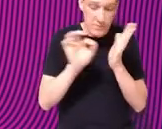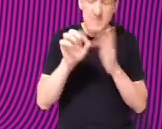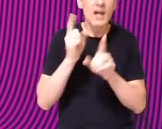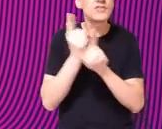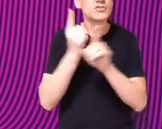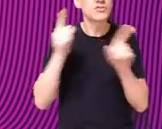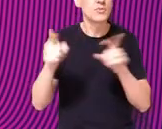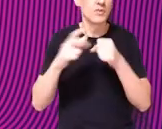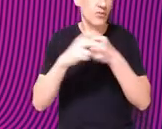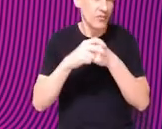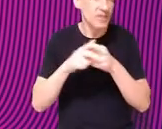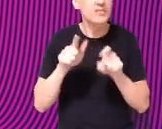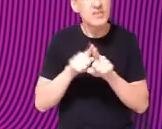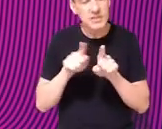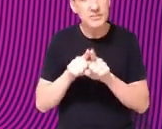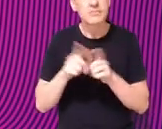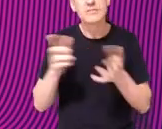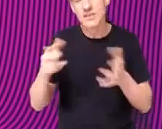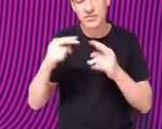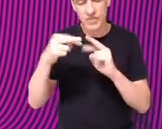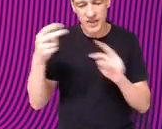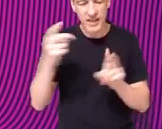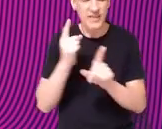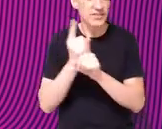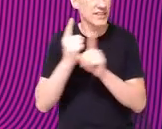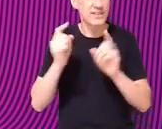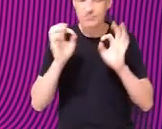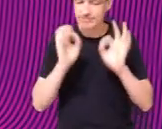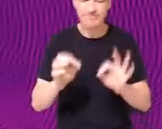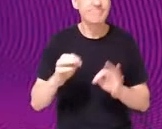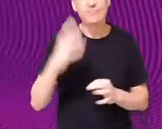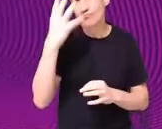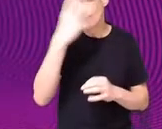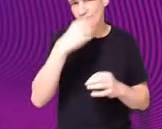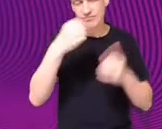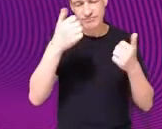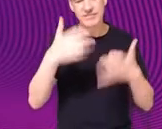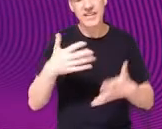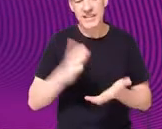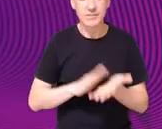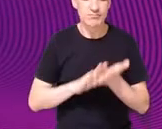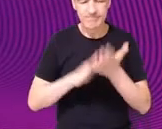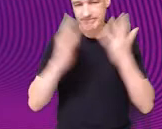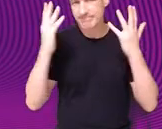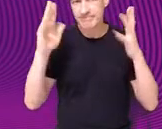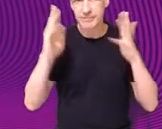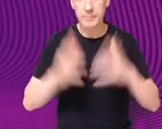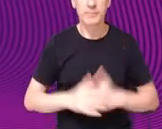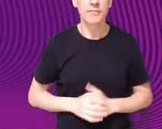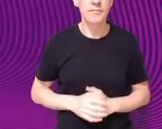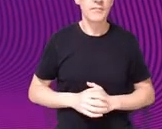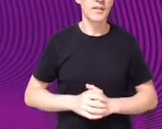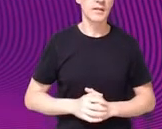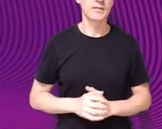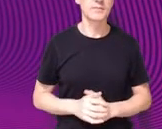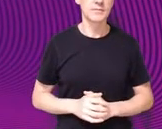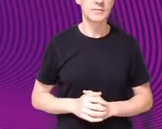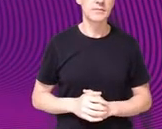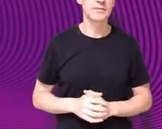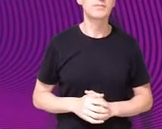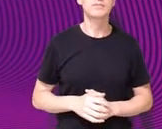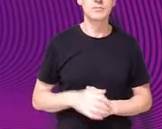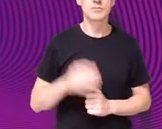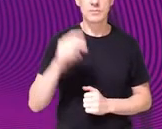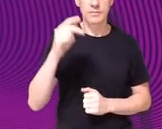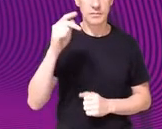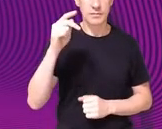familiar. Parabéns, caso lindo. Pedro. Montera, Acho que esse